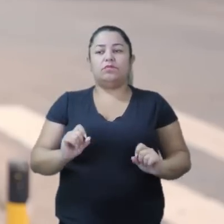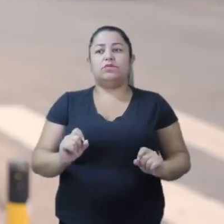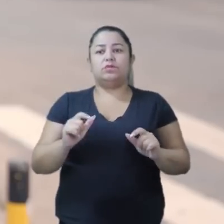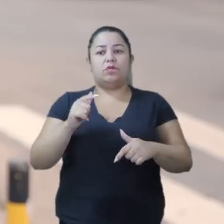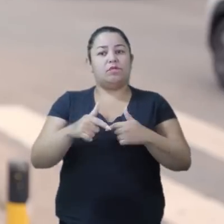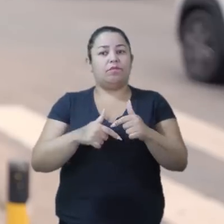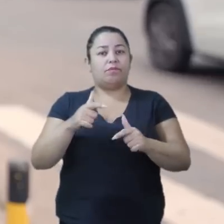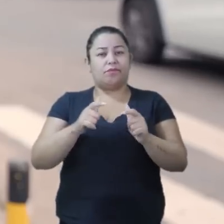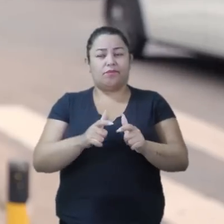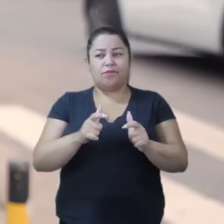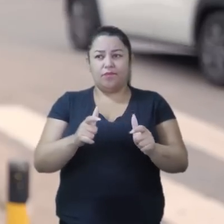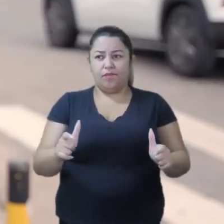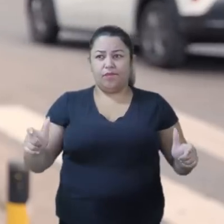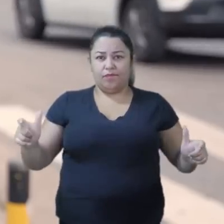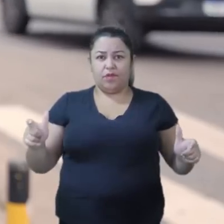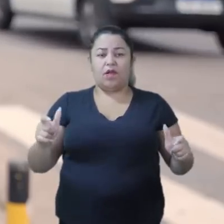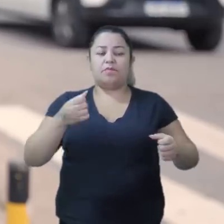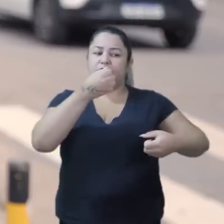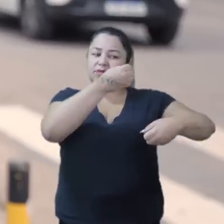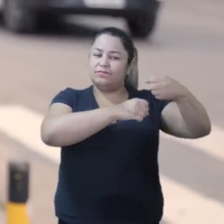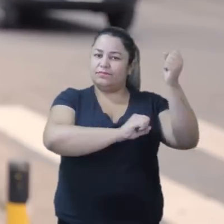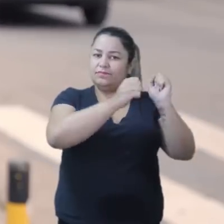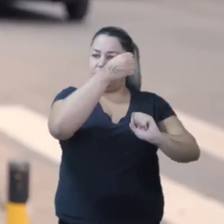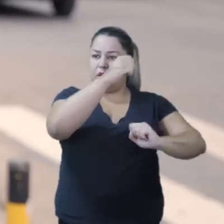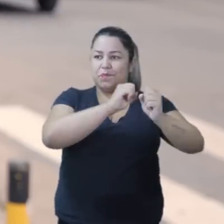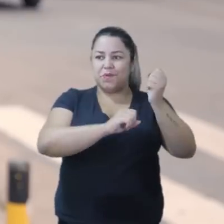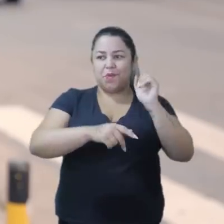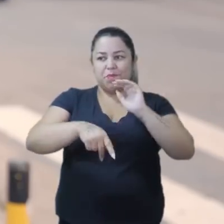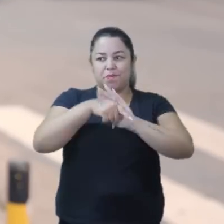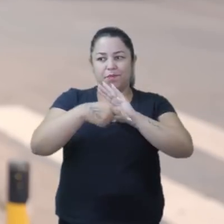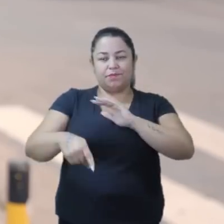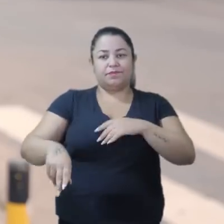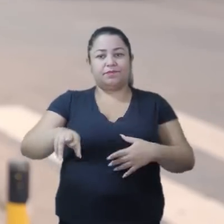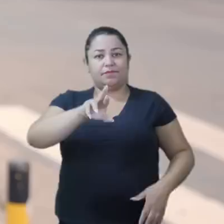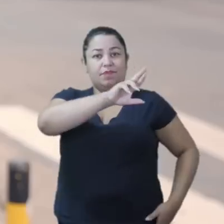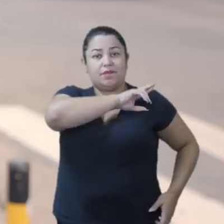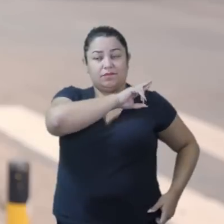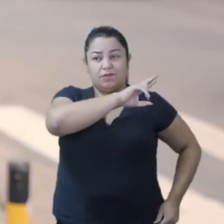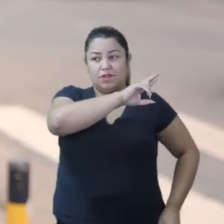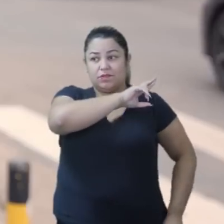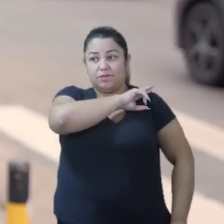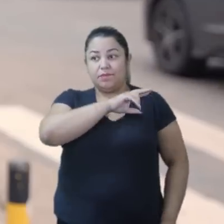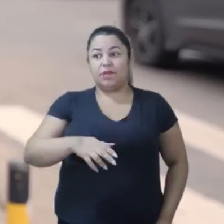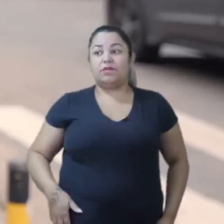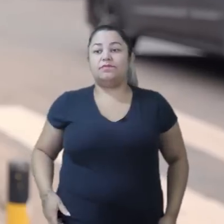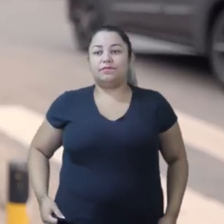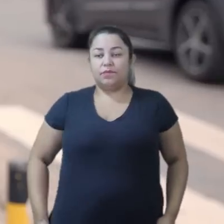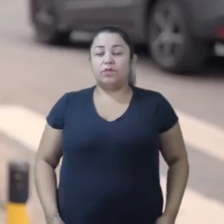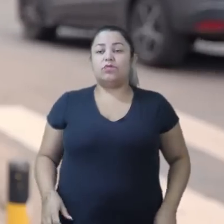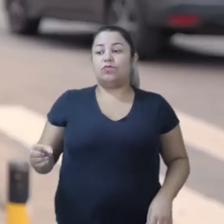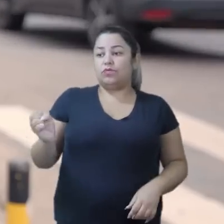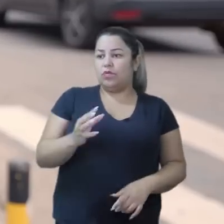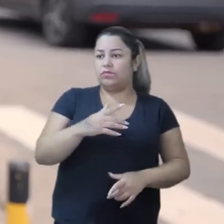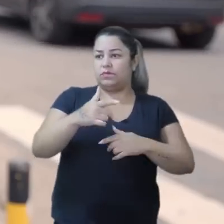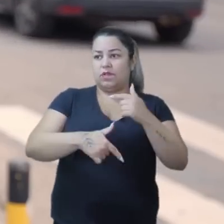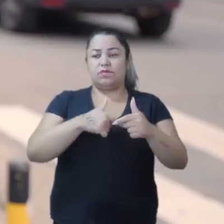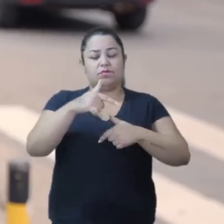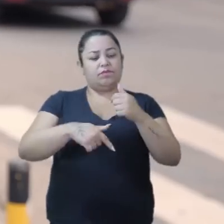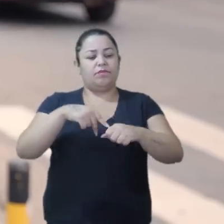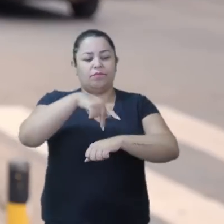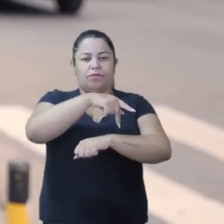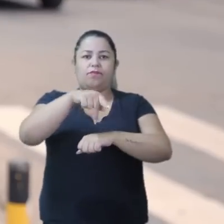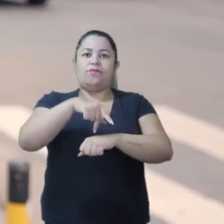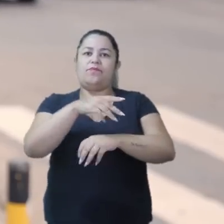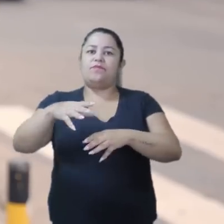e crescimento é o setor da indústria, que é um dos responsáveis pela geração de novos empregos no país. Parte dessa inclusão